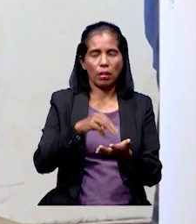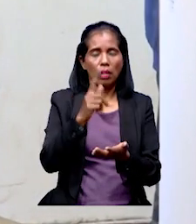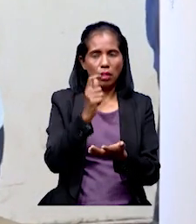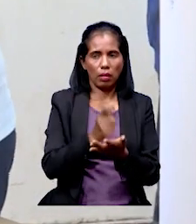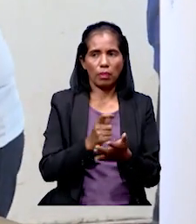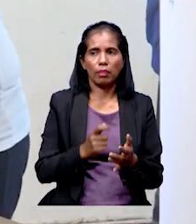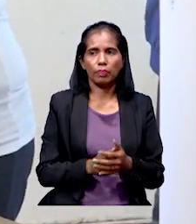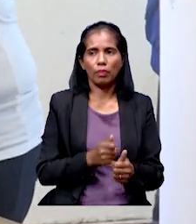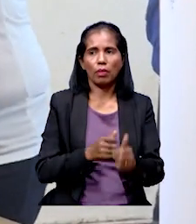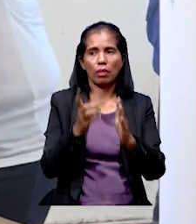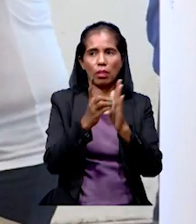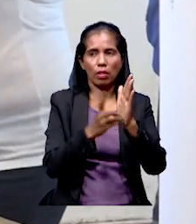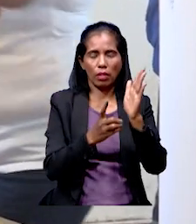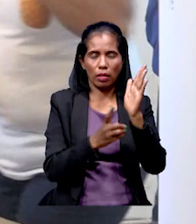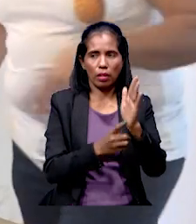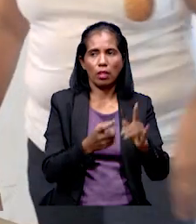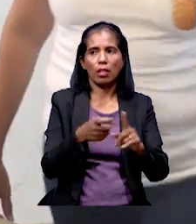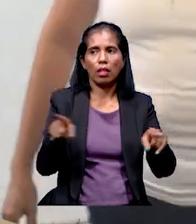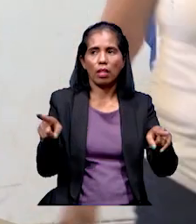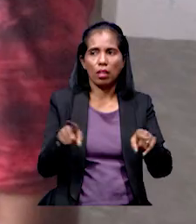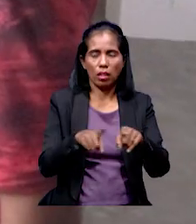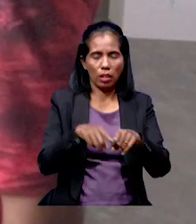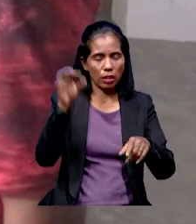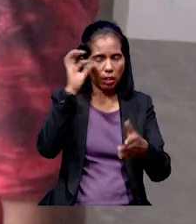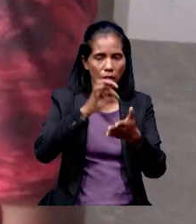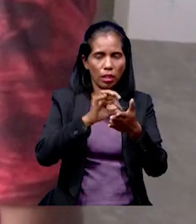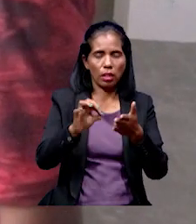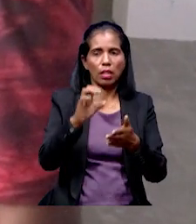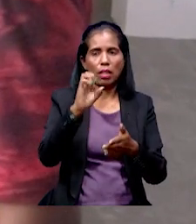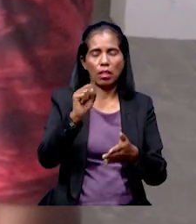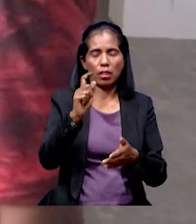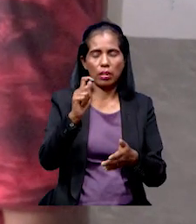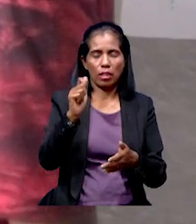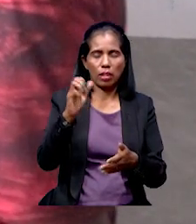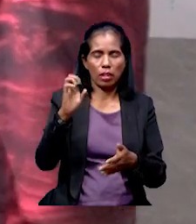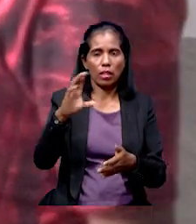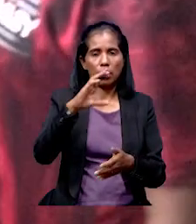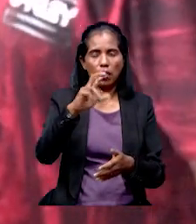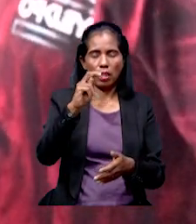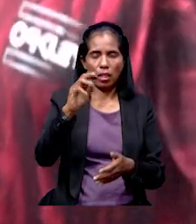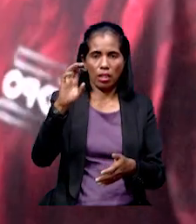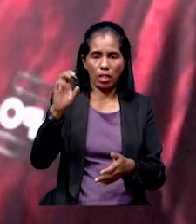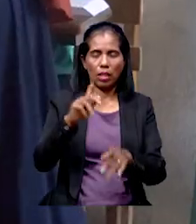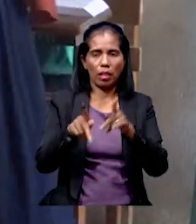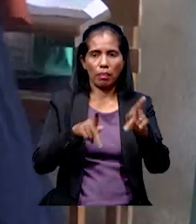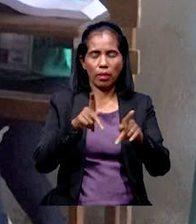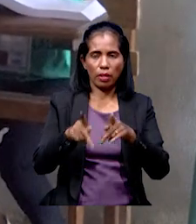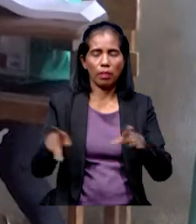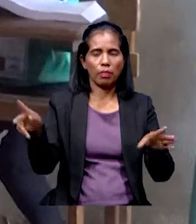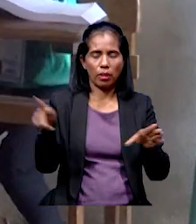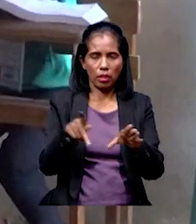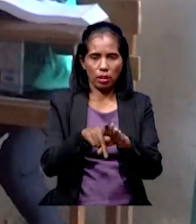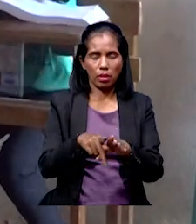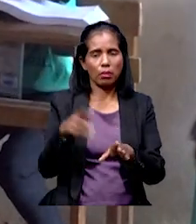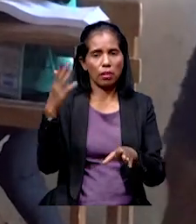o seu órgão eleitoral, Sira Hanessen, secretariado técnico administração eleitoral, na Comissão Nacional de Eleições, cidadão de Bema Catu participa em